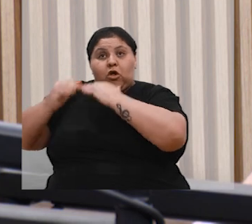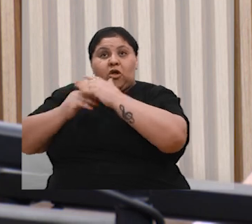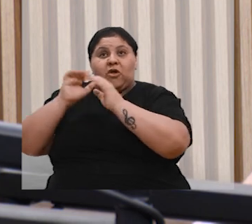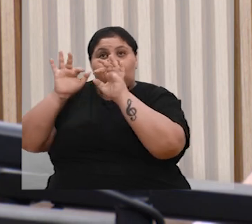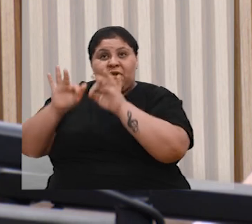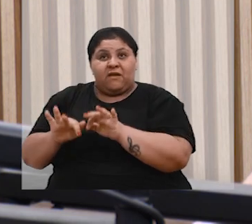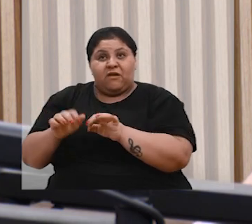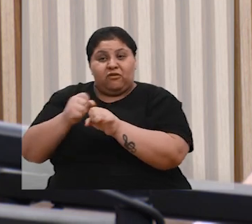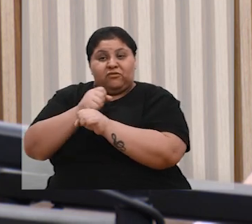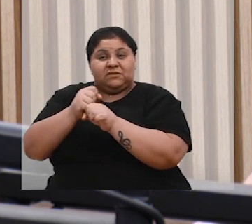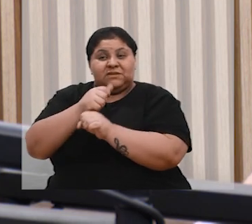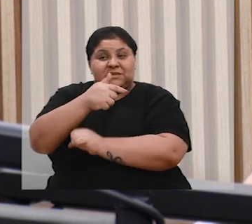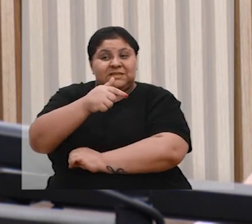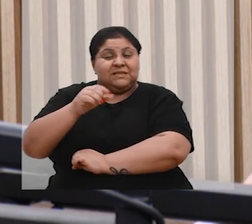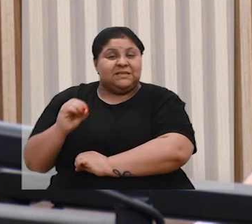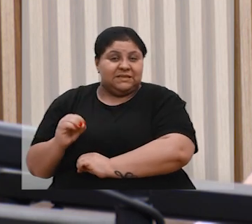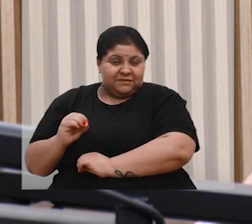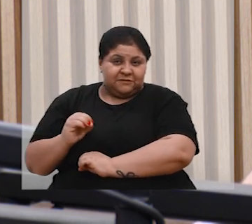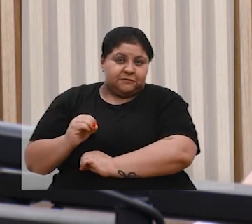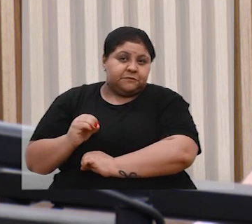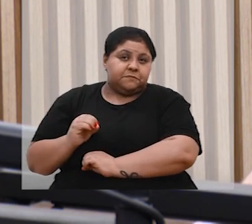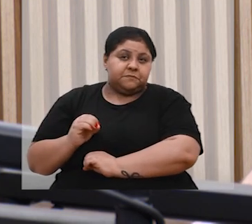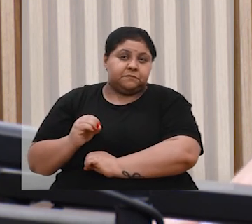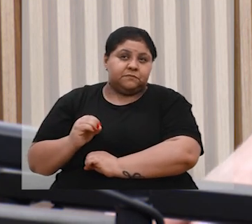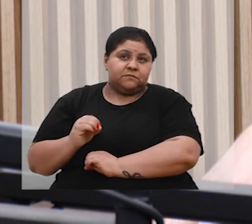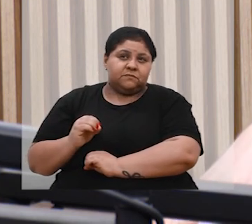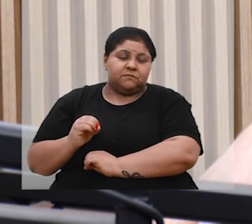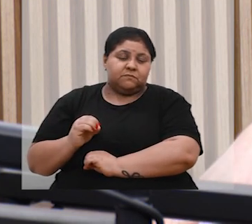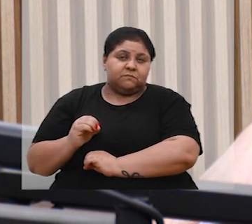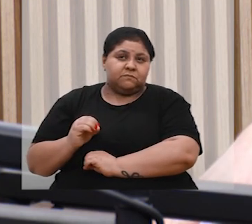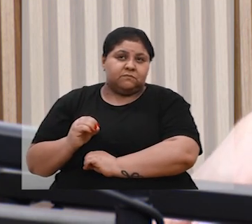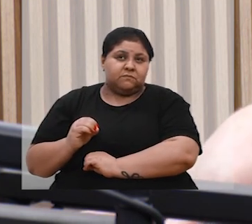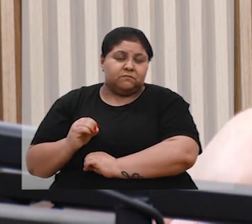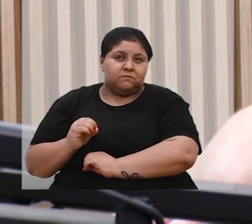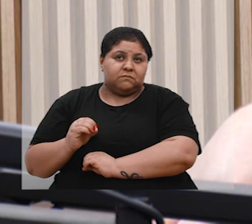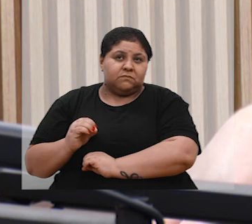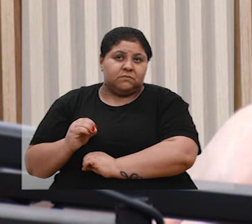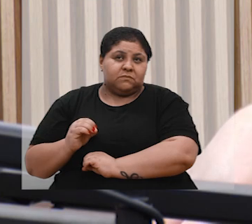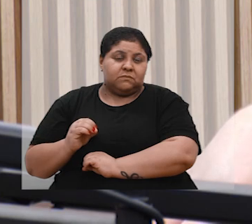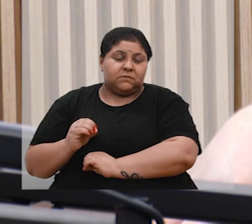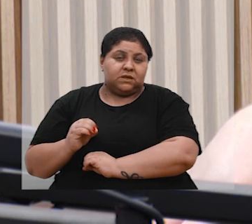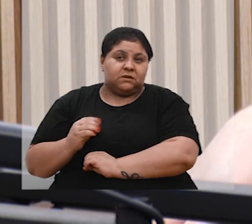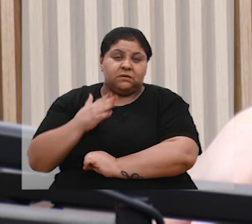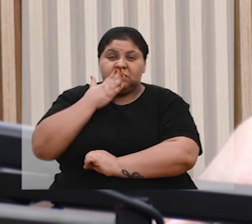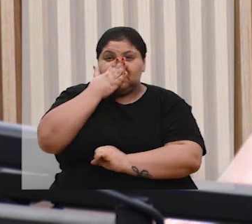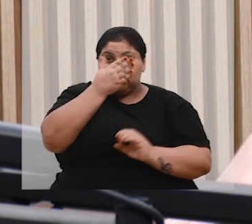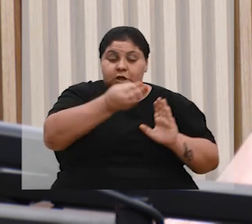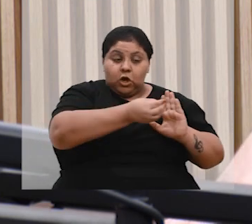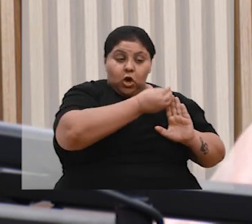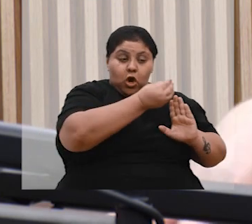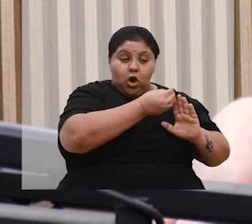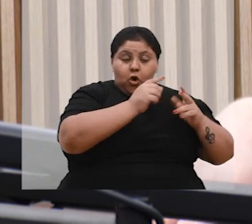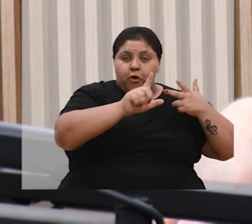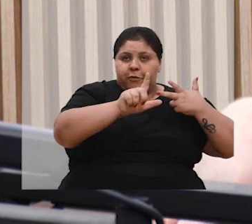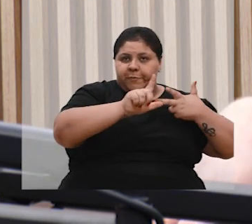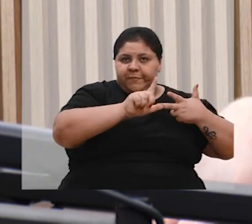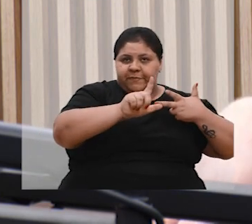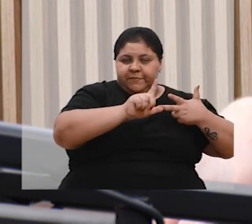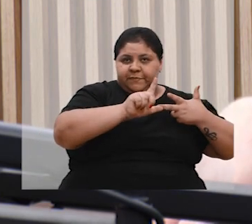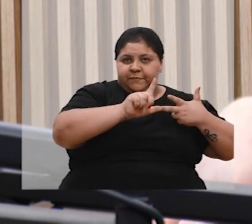final dos anos 70. Porque como o orçamento do Legislativo